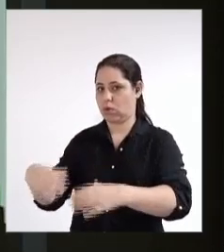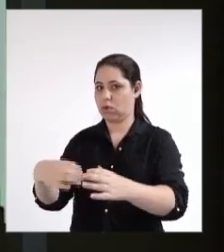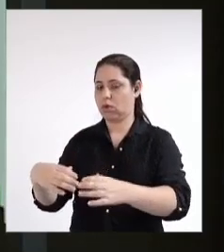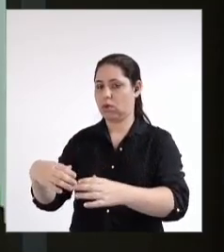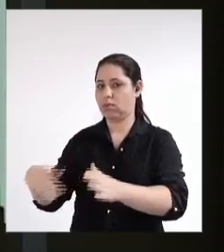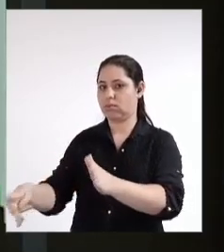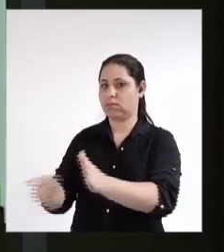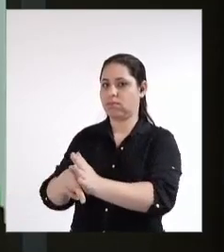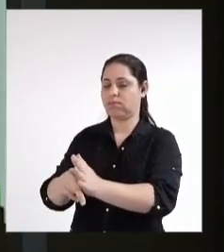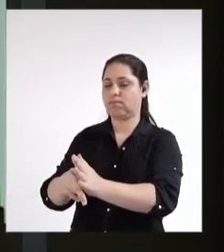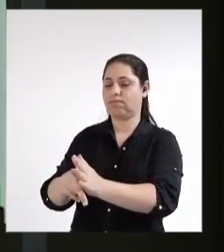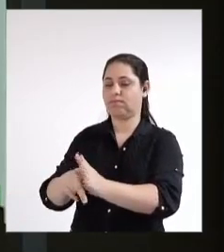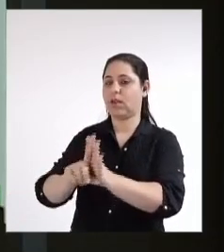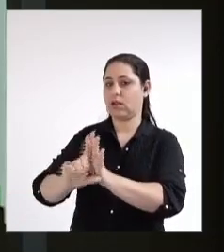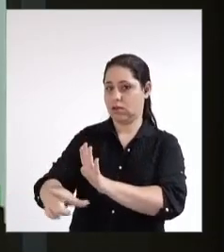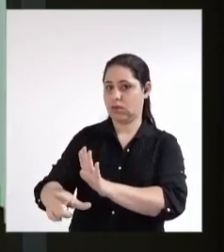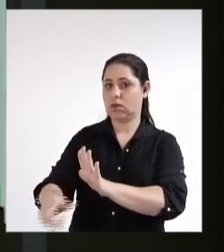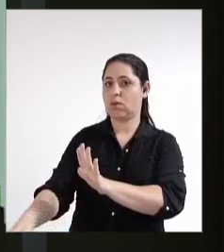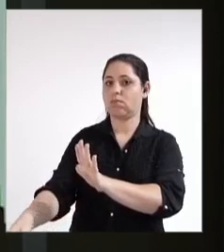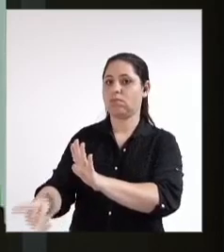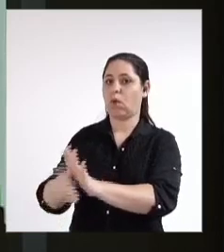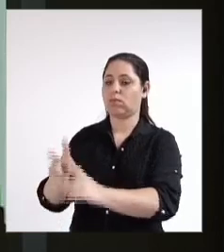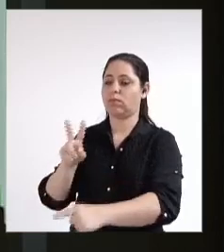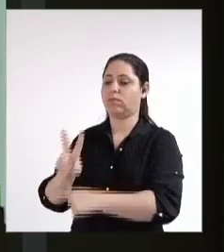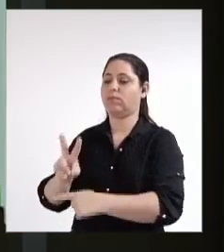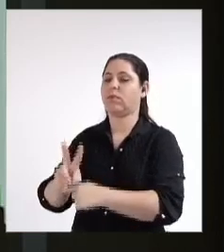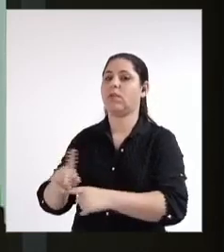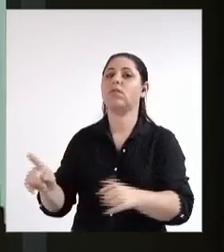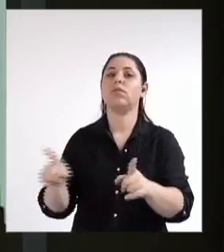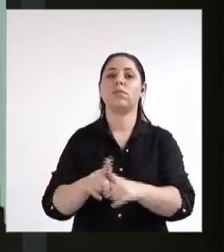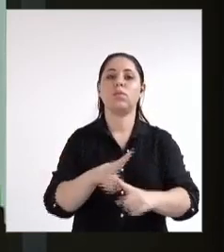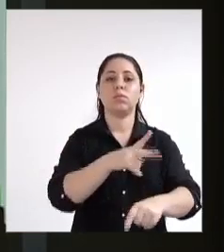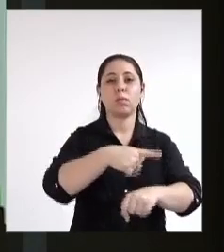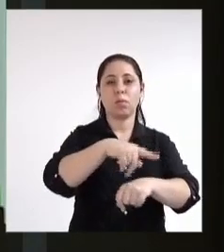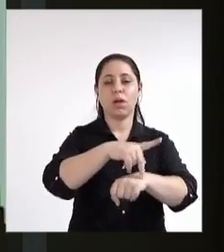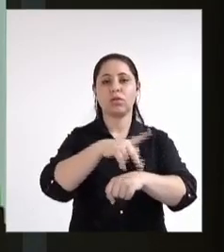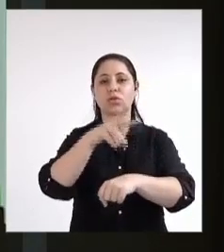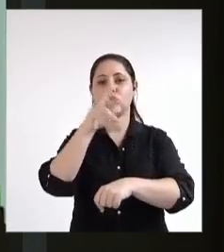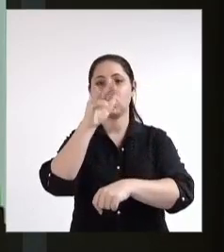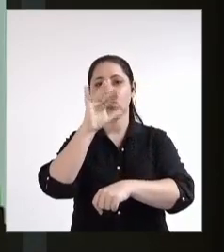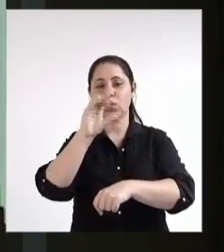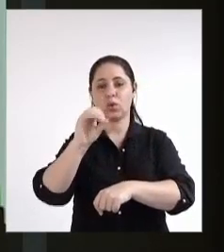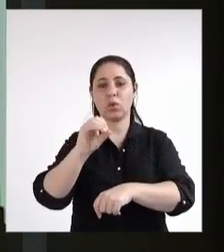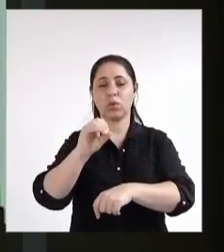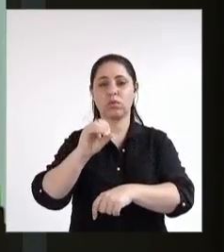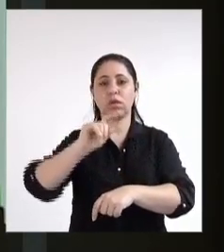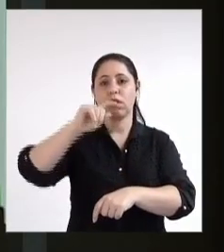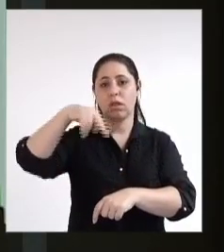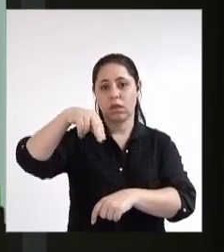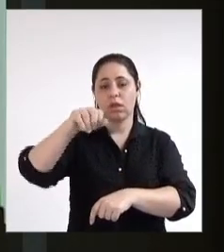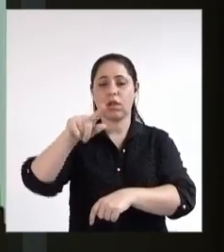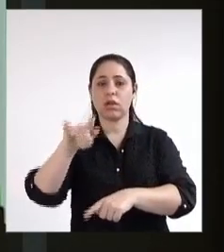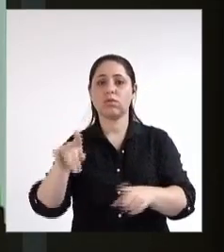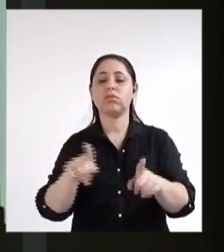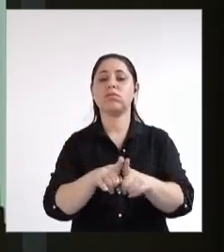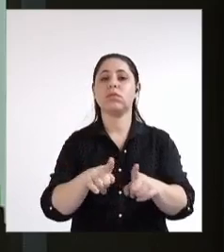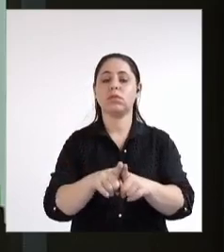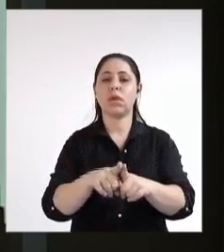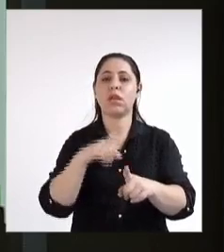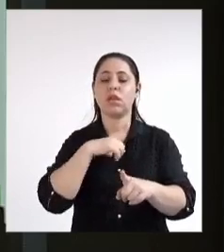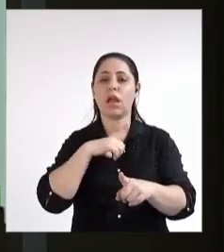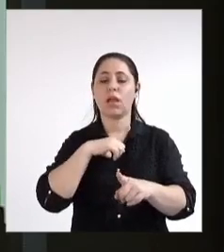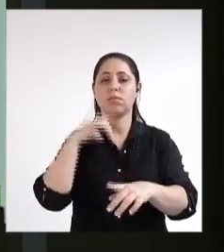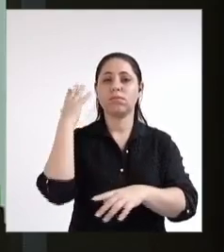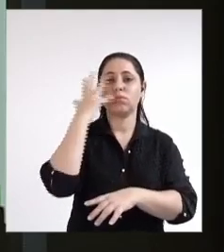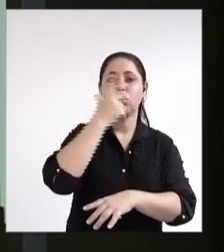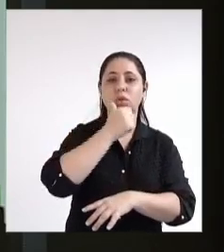específica o parque o nosso pai que o parque estadual do pantanal do rio negro nós temos os monumentos de bonito da gruta do